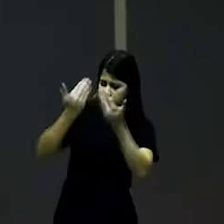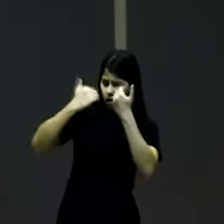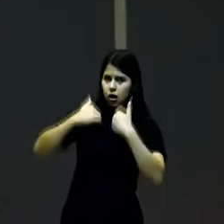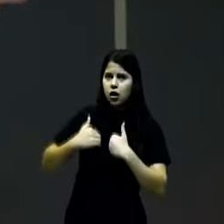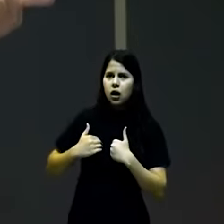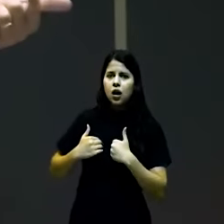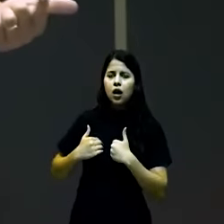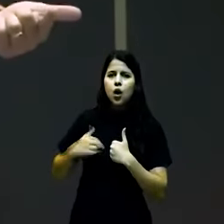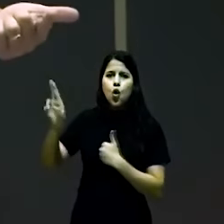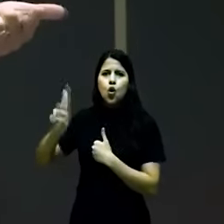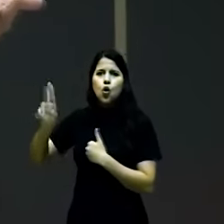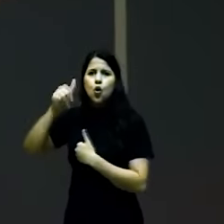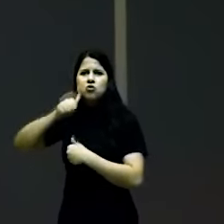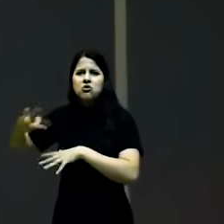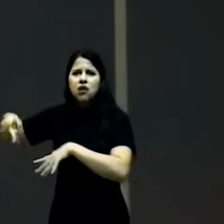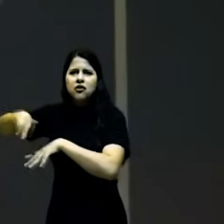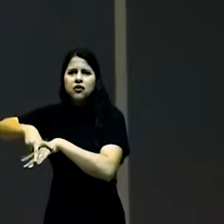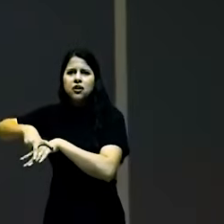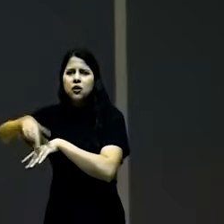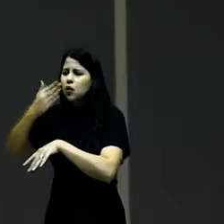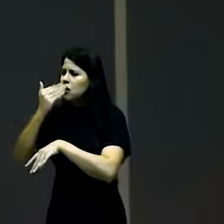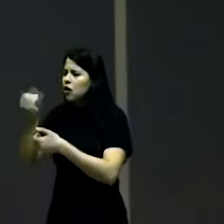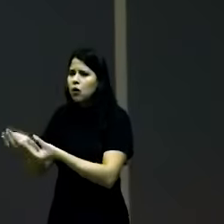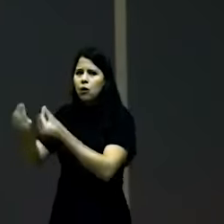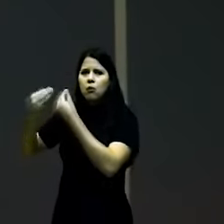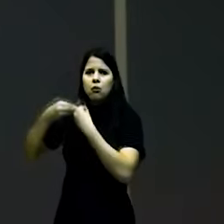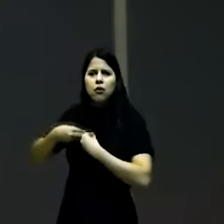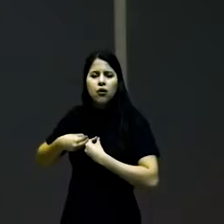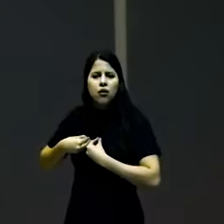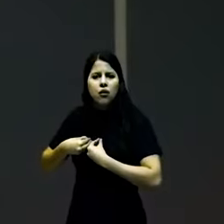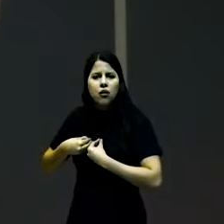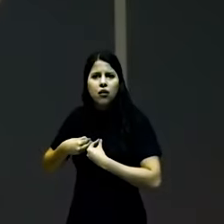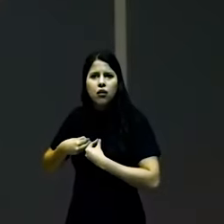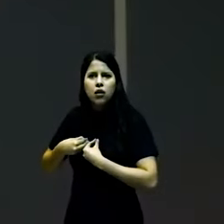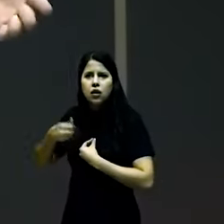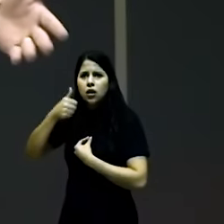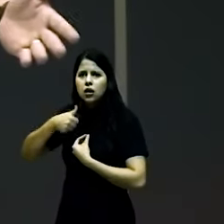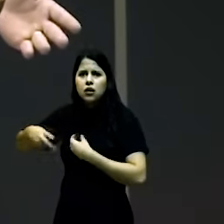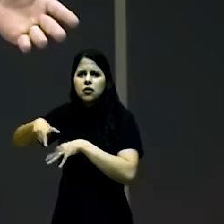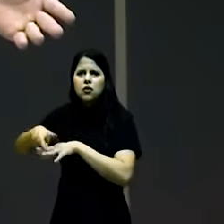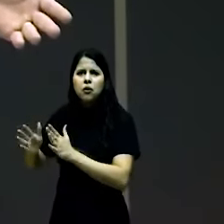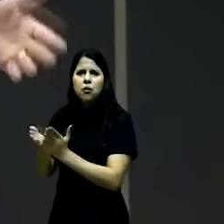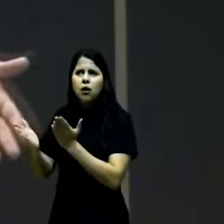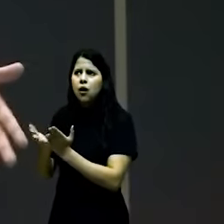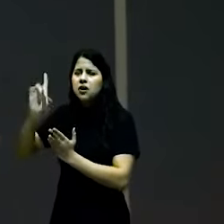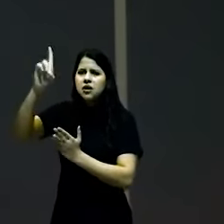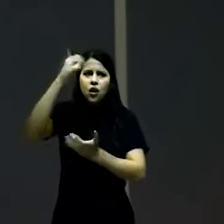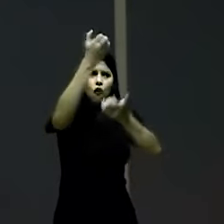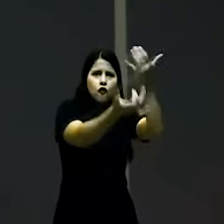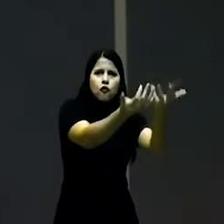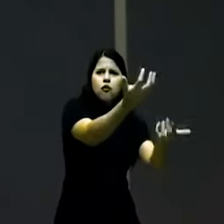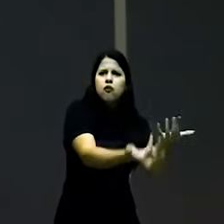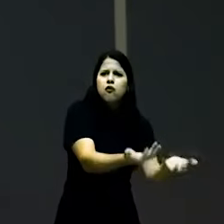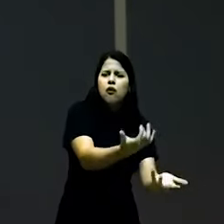Deus me deu alimento para de uma viúva e fez ela prosperar. Deus mandou fogo no altar, consumiu. Deus